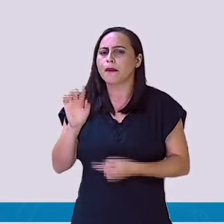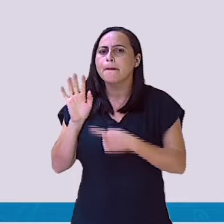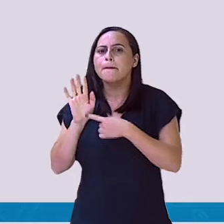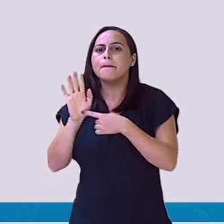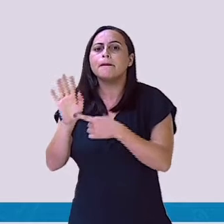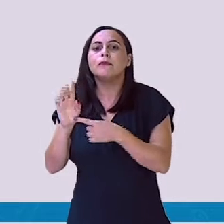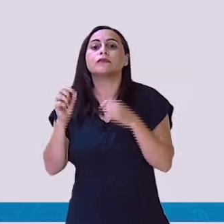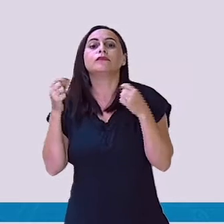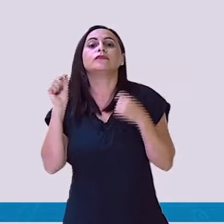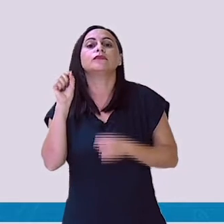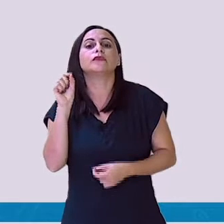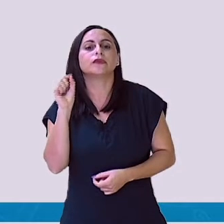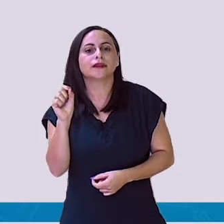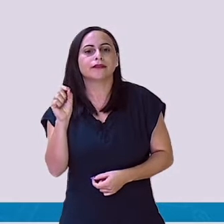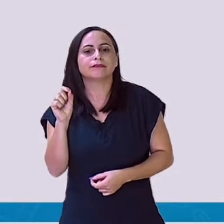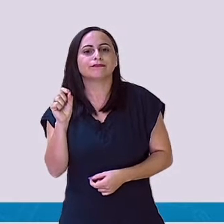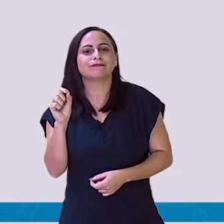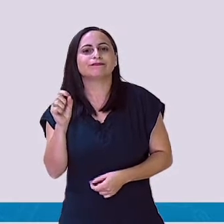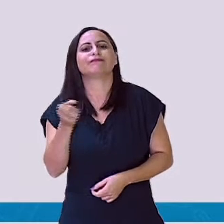uma